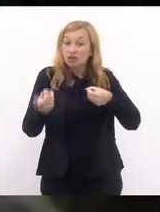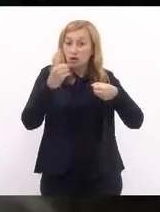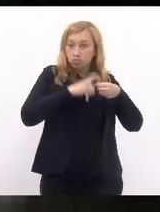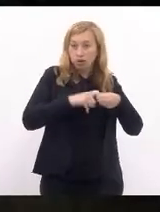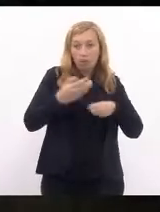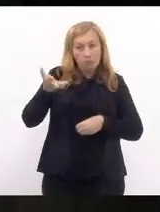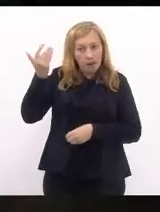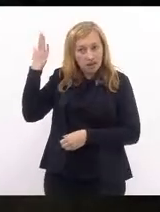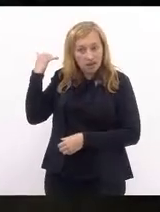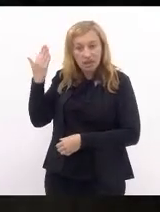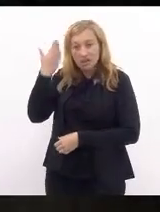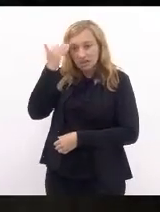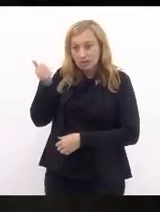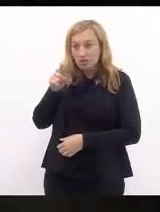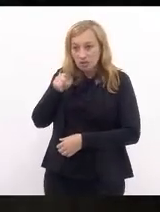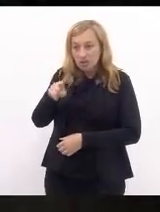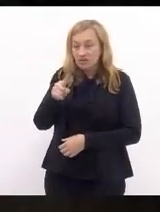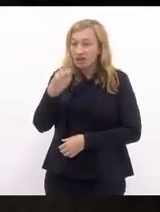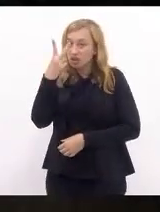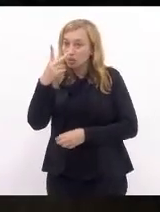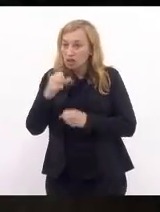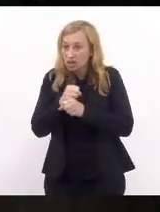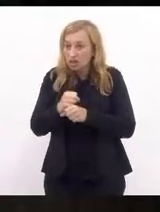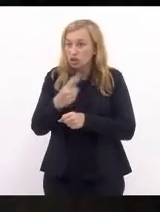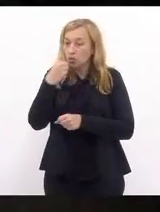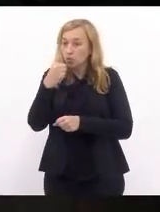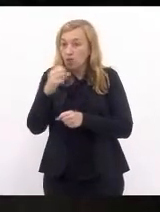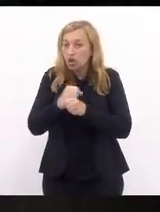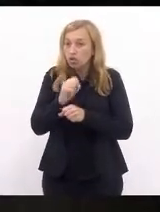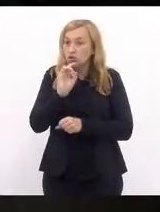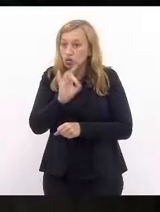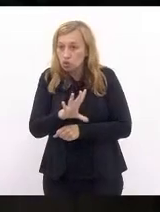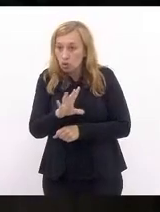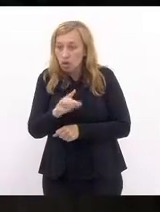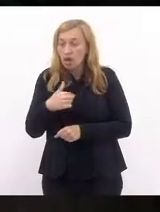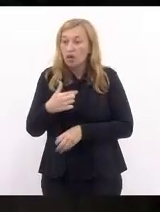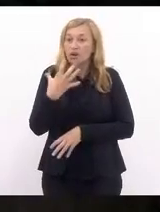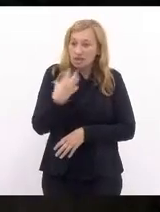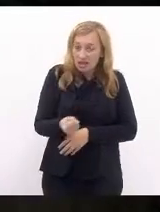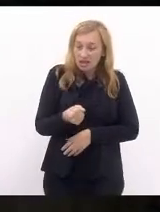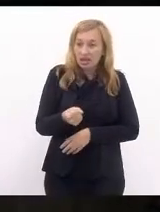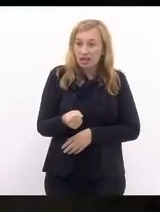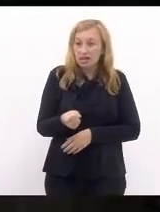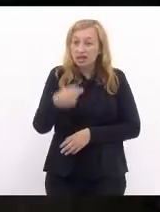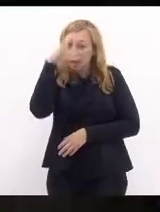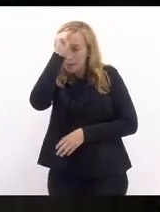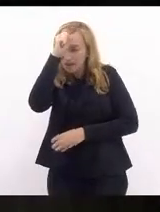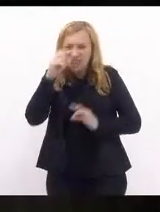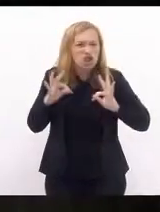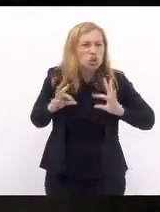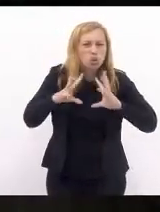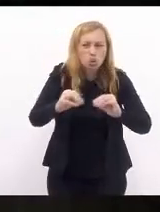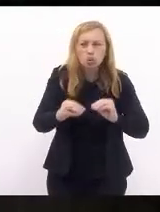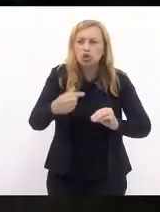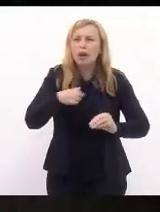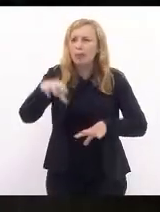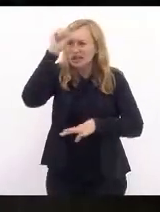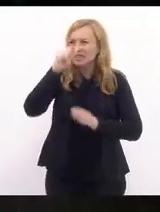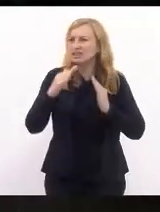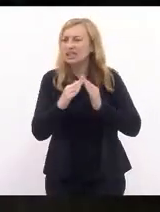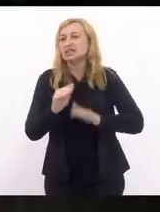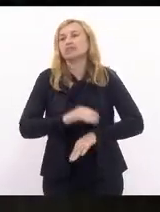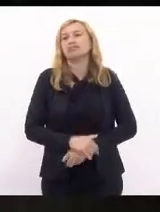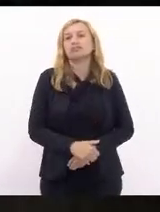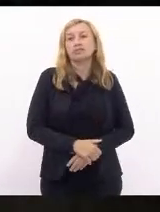ao passado e soubesse você vai ficar dois anos um ano apenas eu aceitaria ficar e aprender tudo que tem aprendido nessa